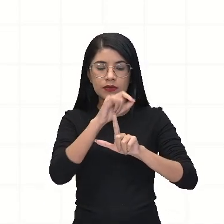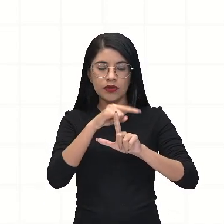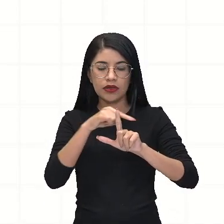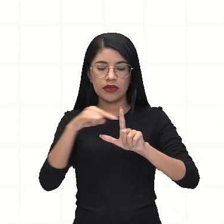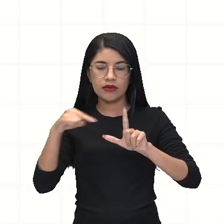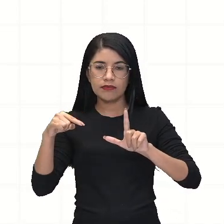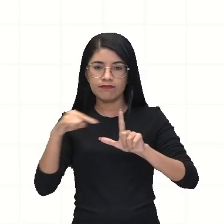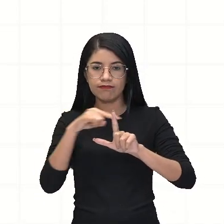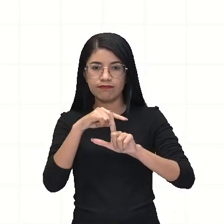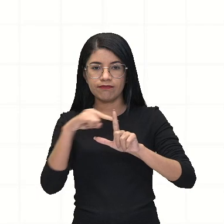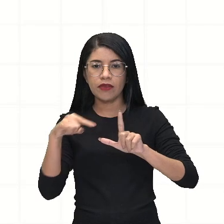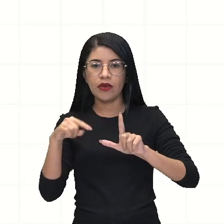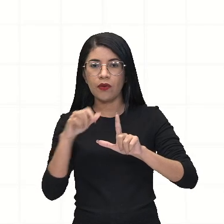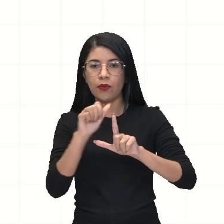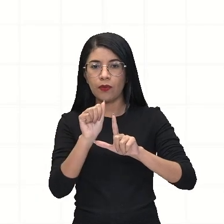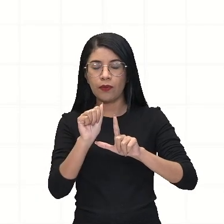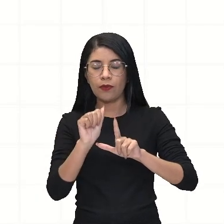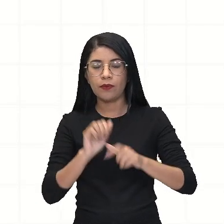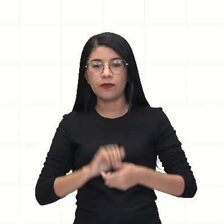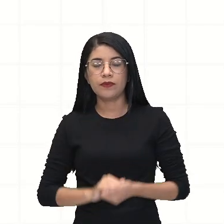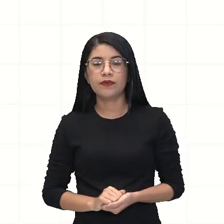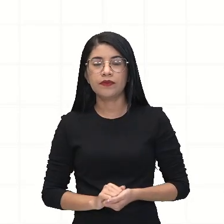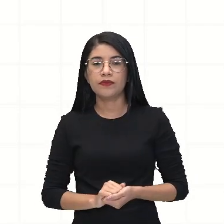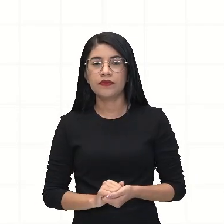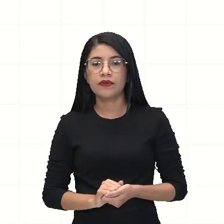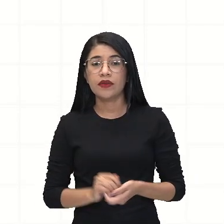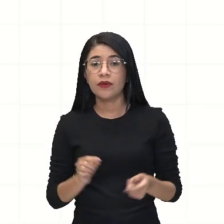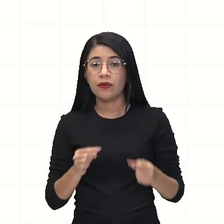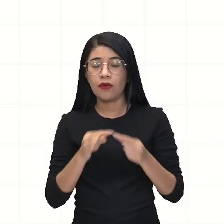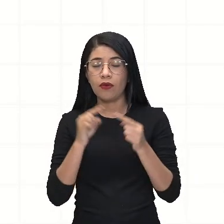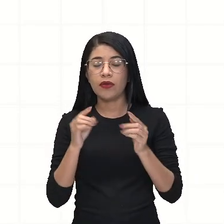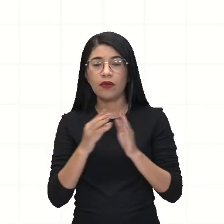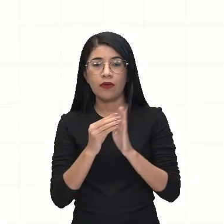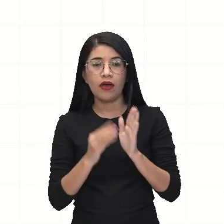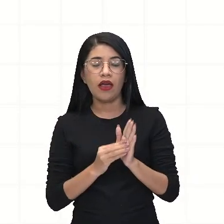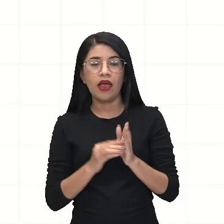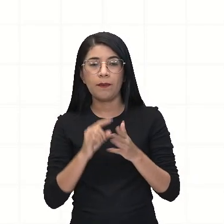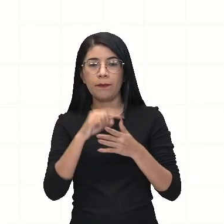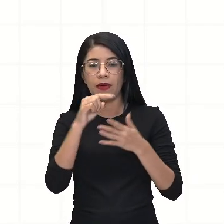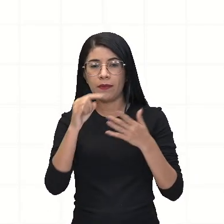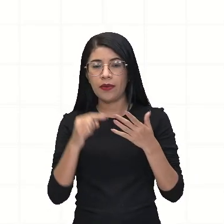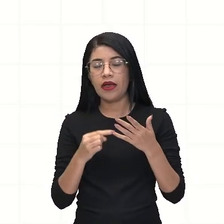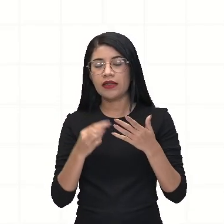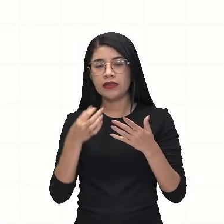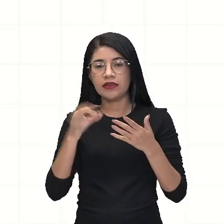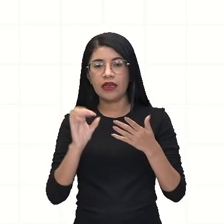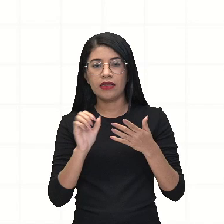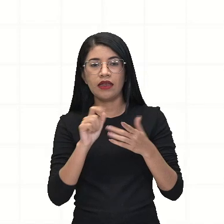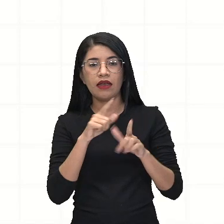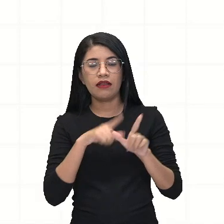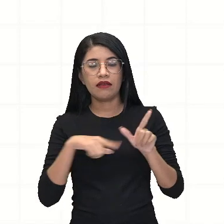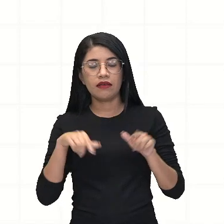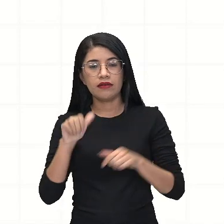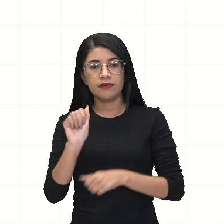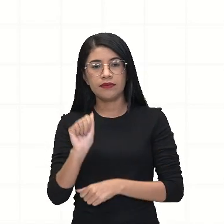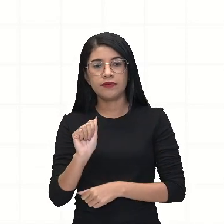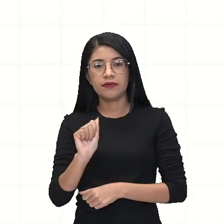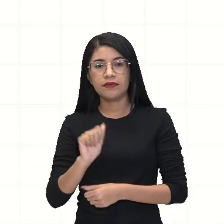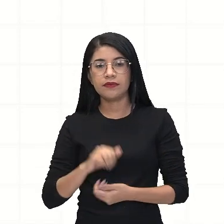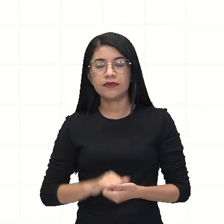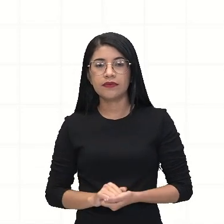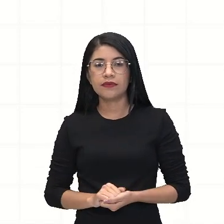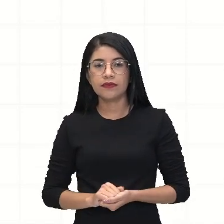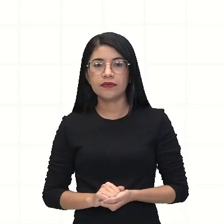viu lá no começo da aula. Então, conforme a definição, a única alternativa correta é a número 1.